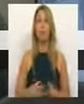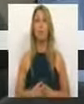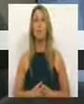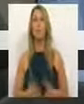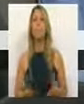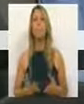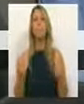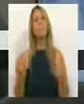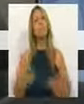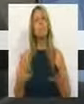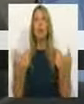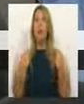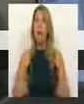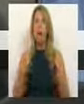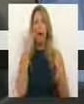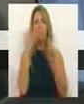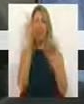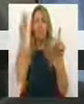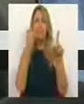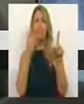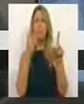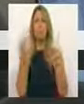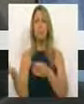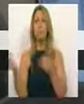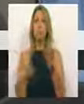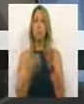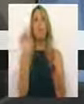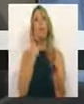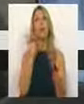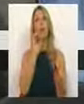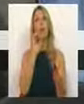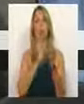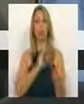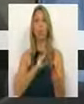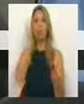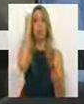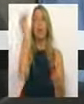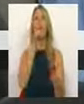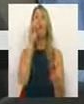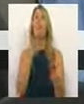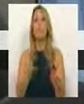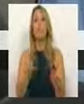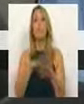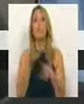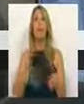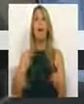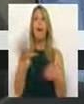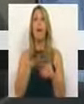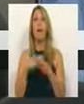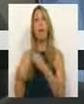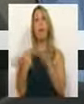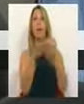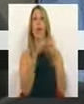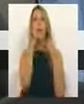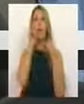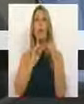que há uma concreta aplicação desses valores que o Sr. Professor enuncia, no domínio naturalmente da igualdade de género, mas também em espaços tão